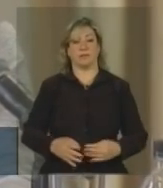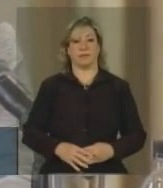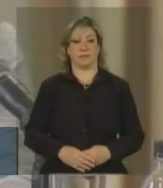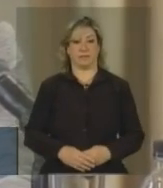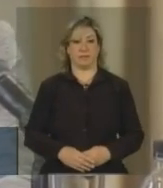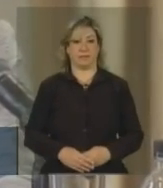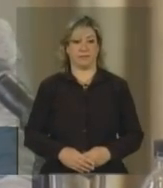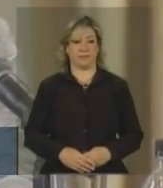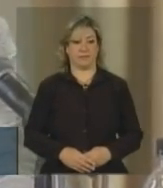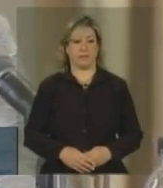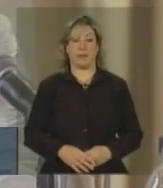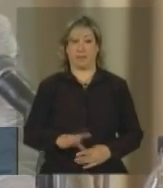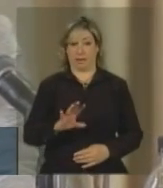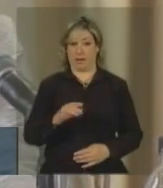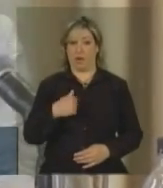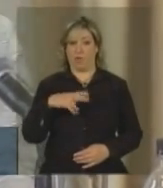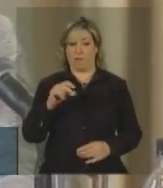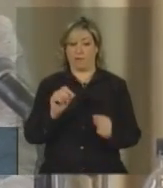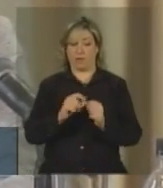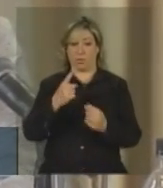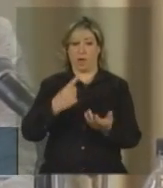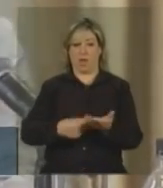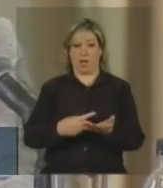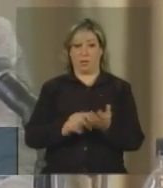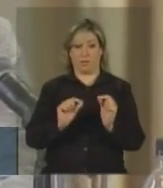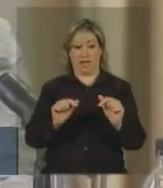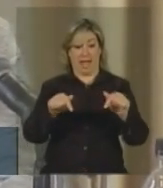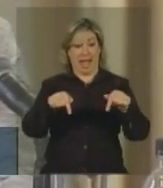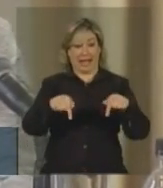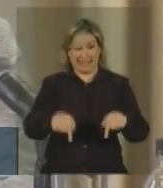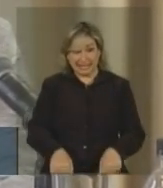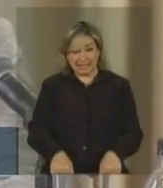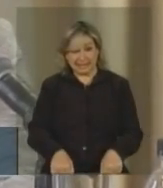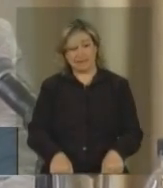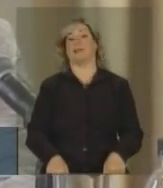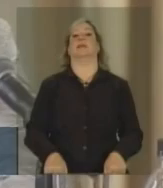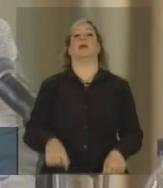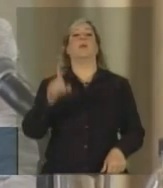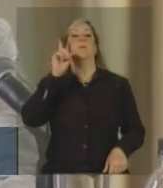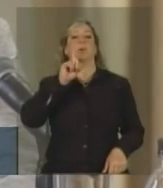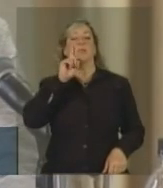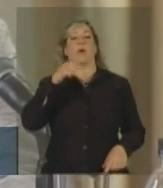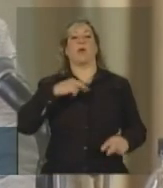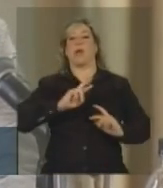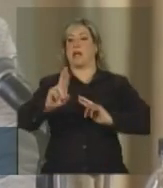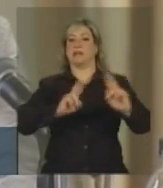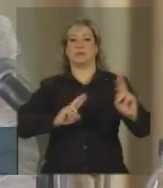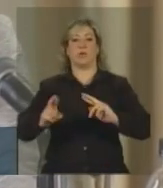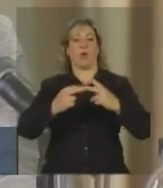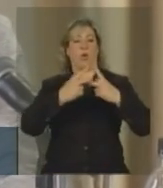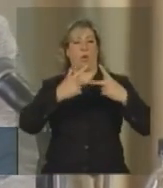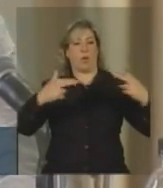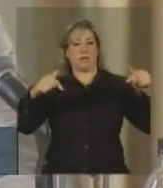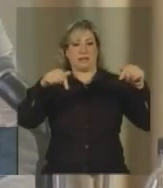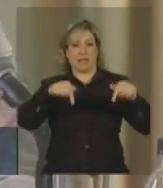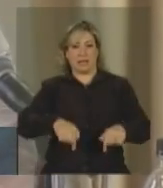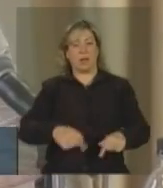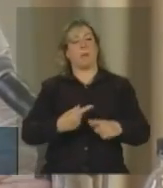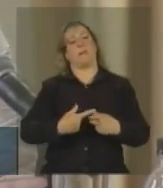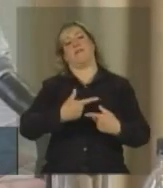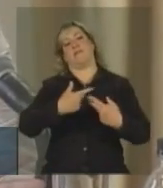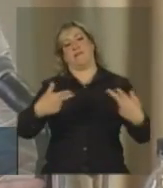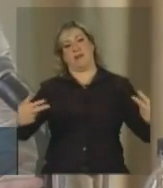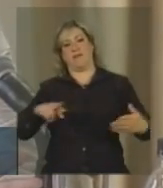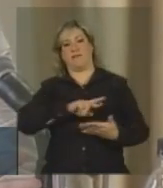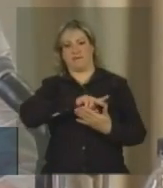acordo. O seguinte é um acordo. Aqui eu respondo pelas coisas daqui, porque são várias. Lá no Brasil, eu